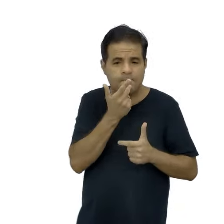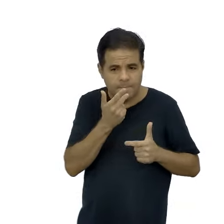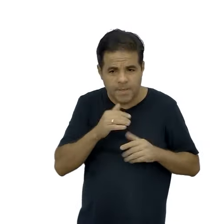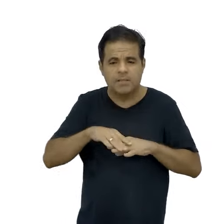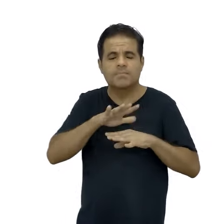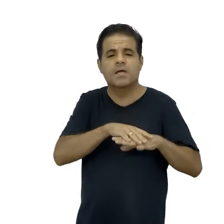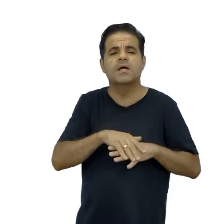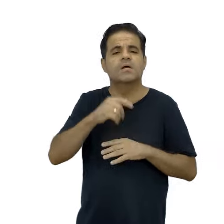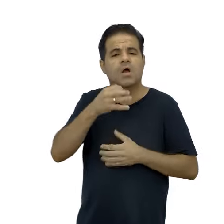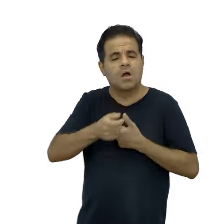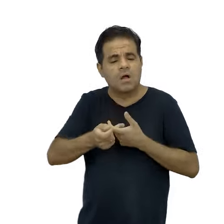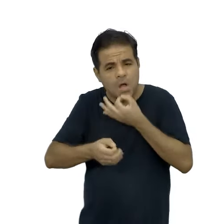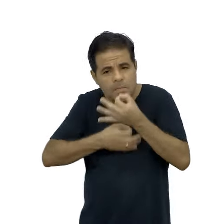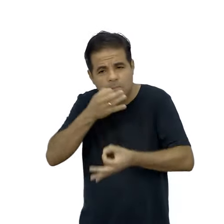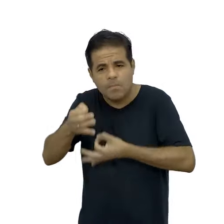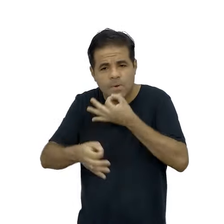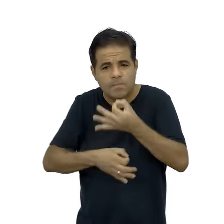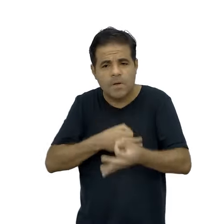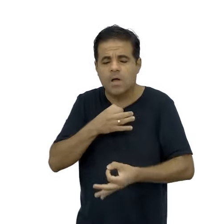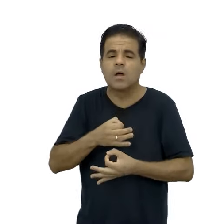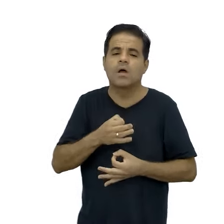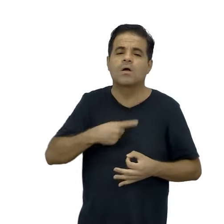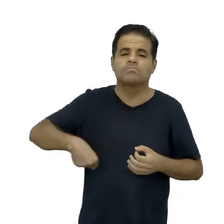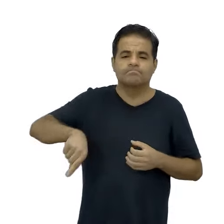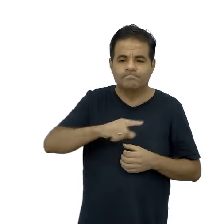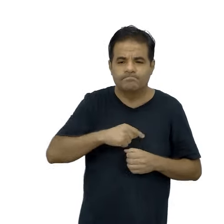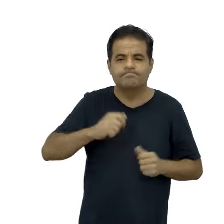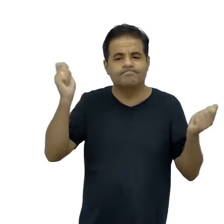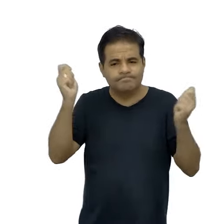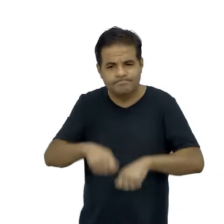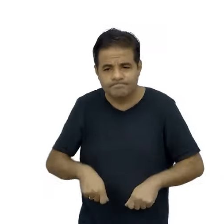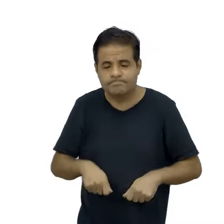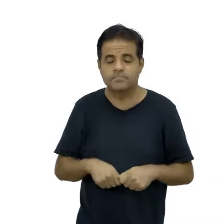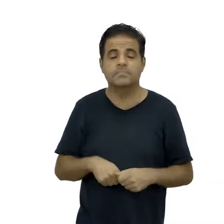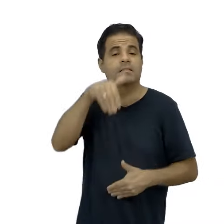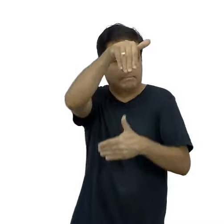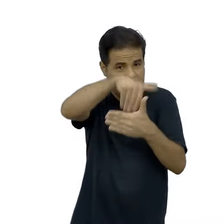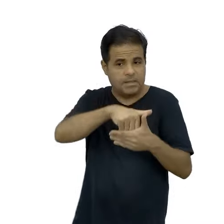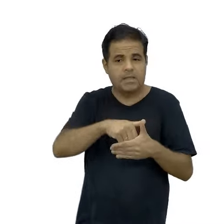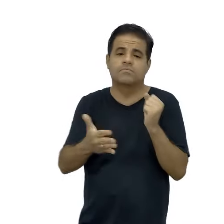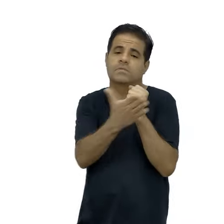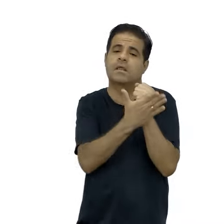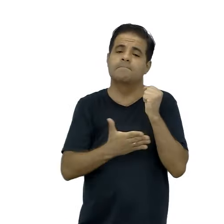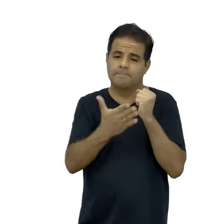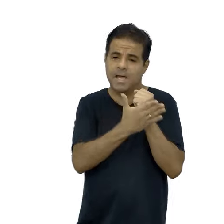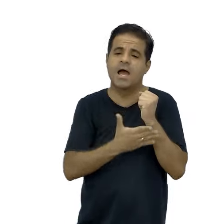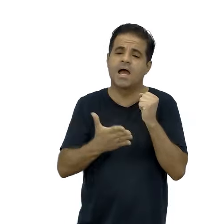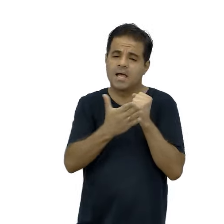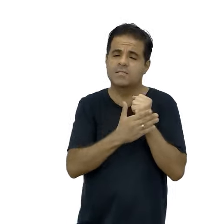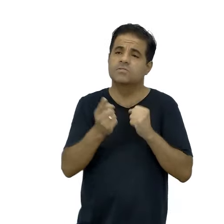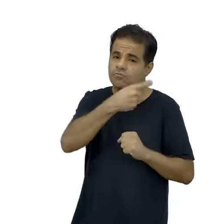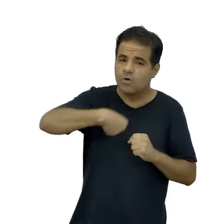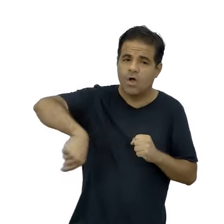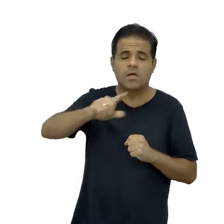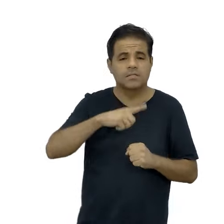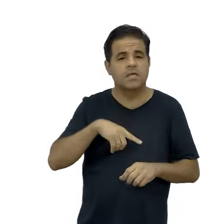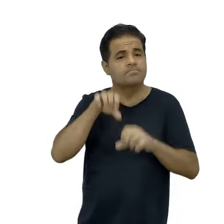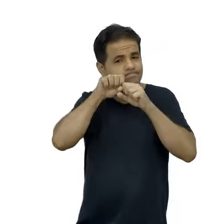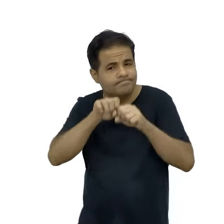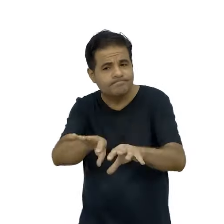essa argumentação matemática ela está dentro dessa base, né, que nós temos no ensino